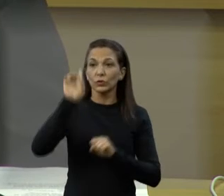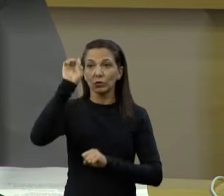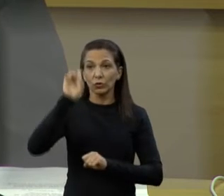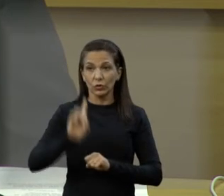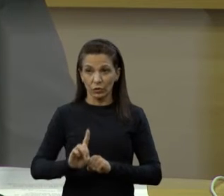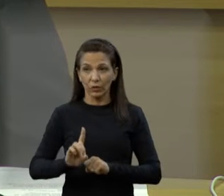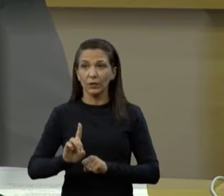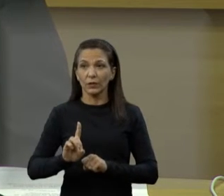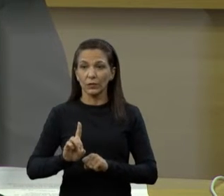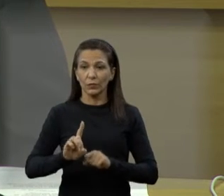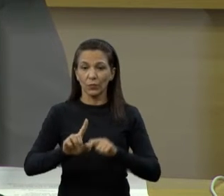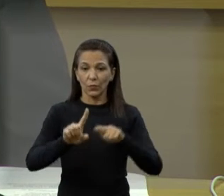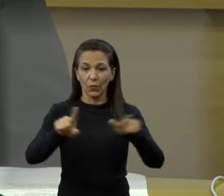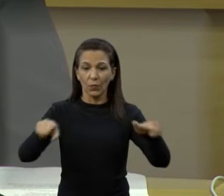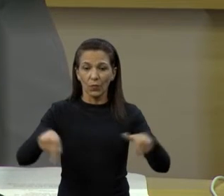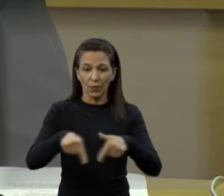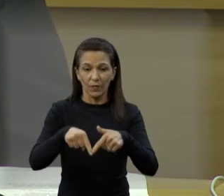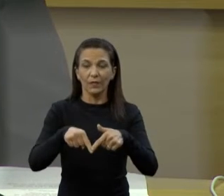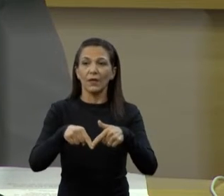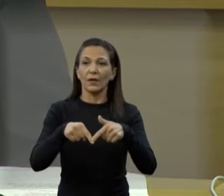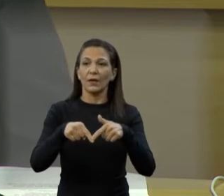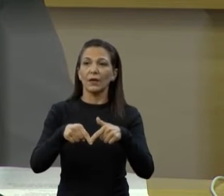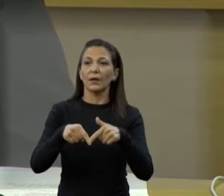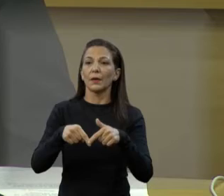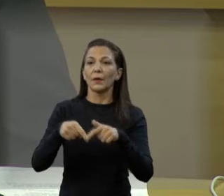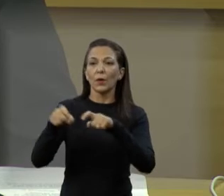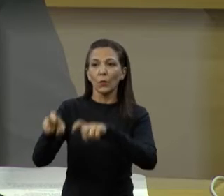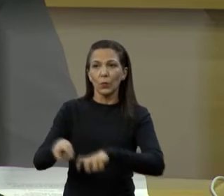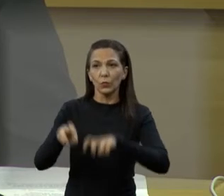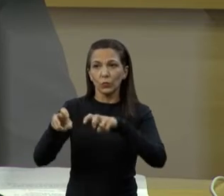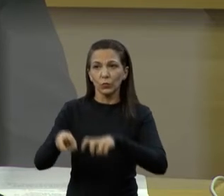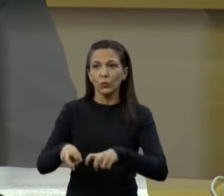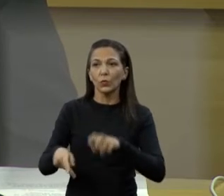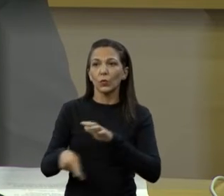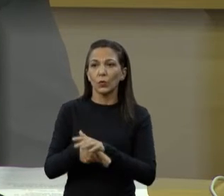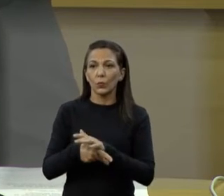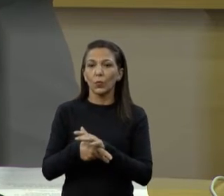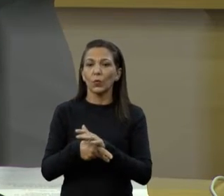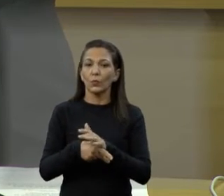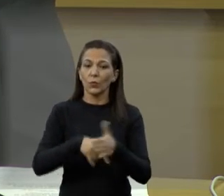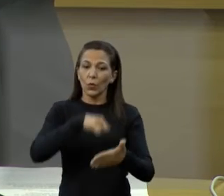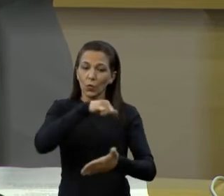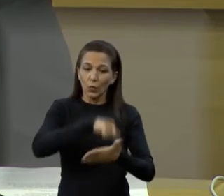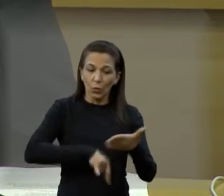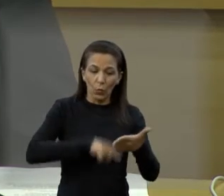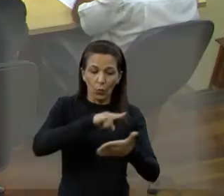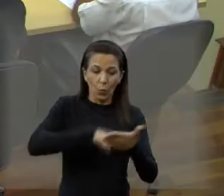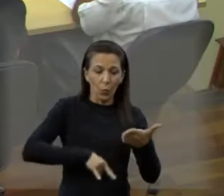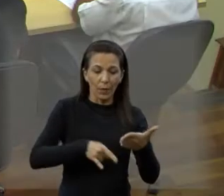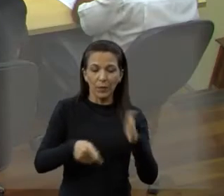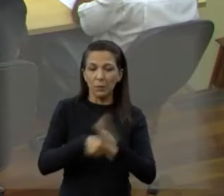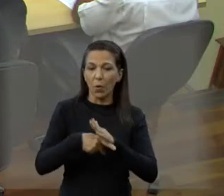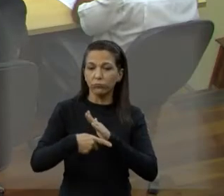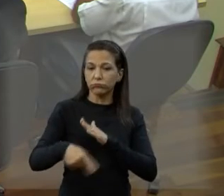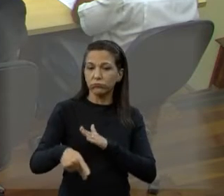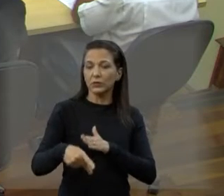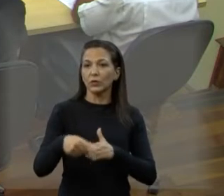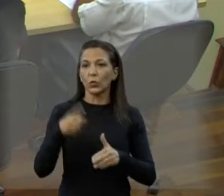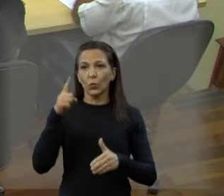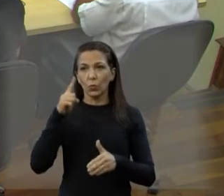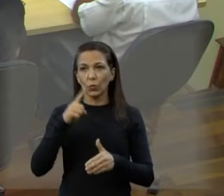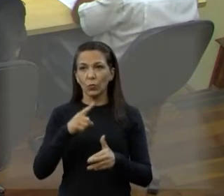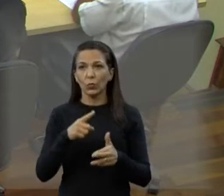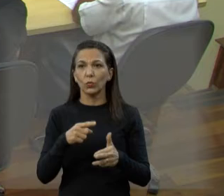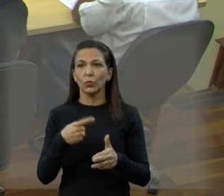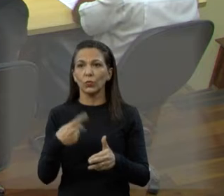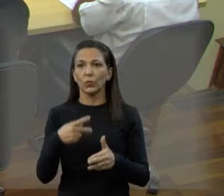direito ao registro de terras aos produtores rurais assentados em Araraquara bom então peço a